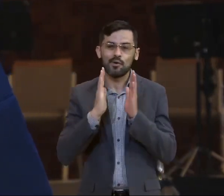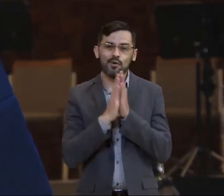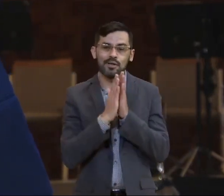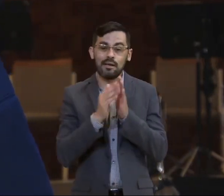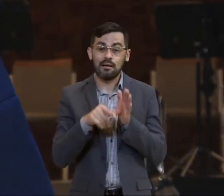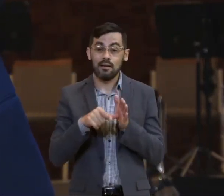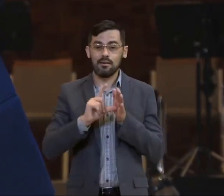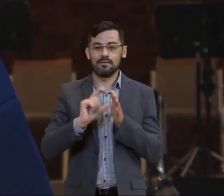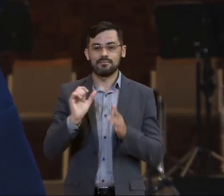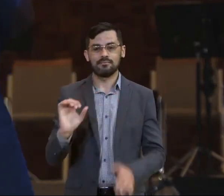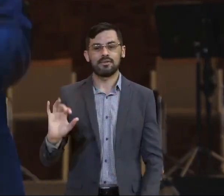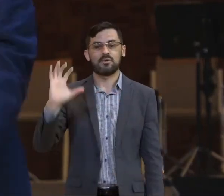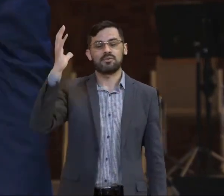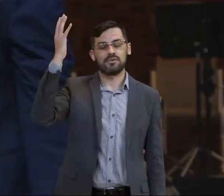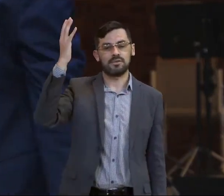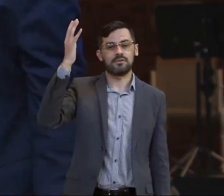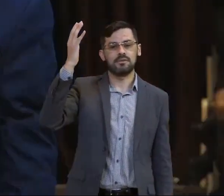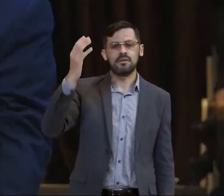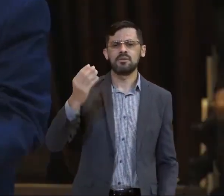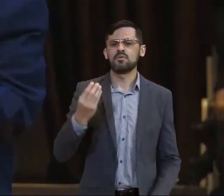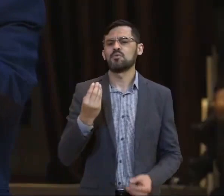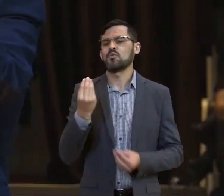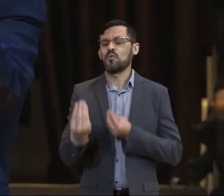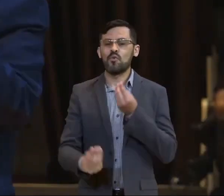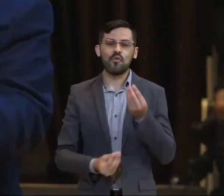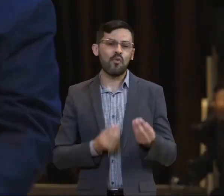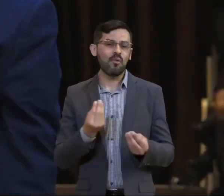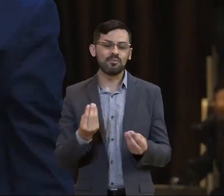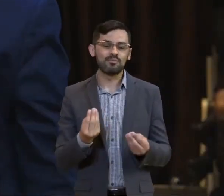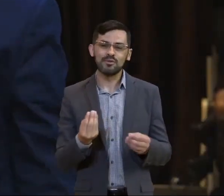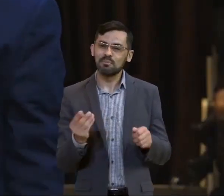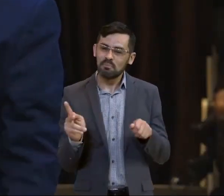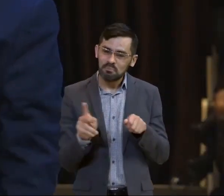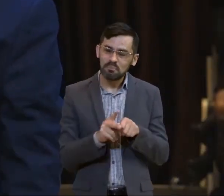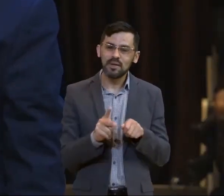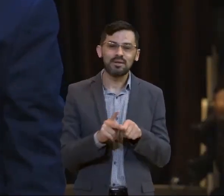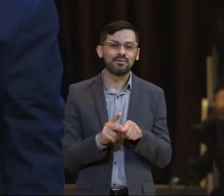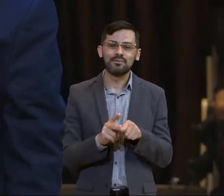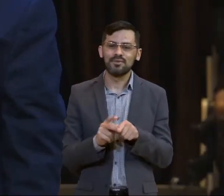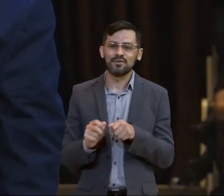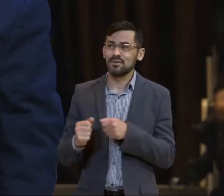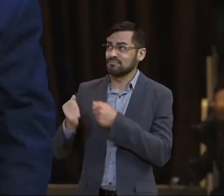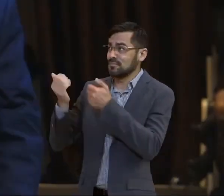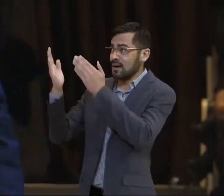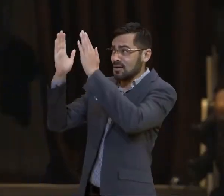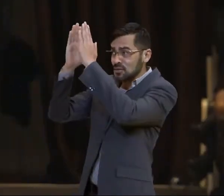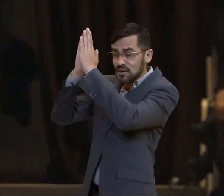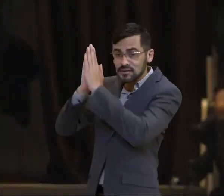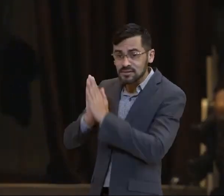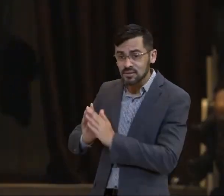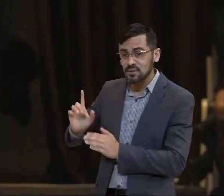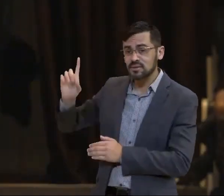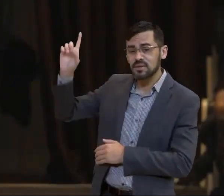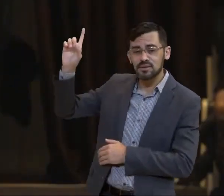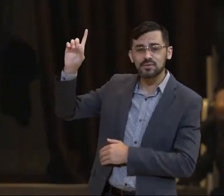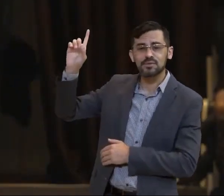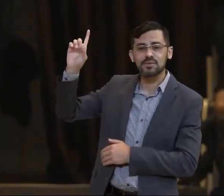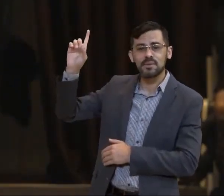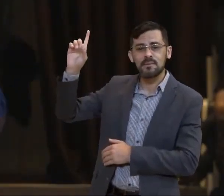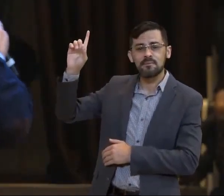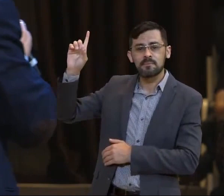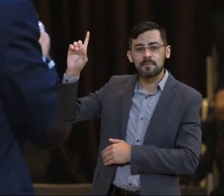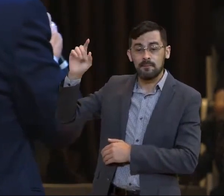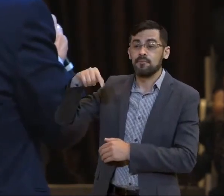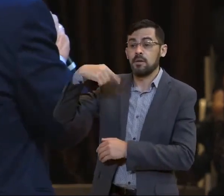que acontecesse. Como é que esse homem não vai adorar o Senhor? E quando ele ressuscita, ele marca um encontro